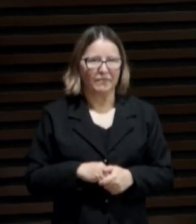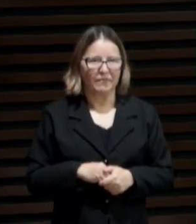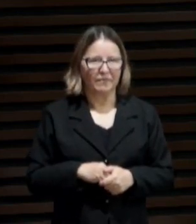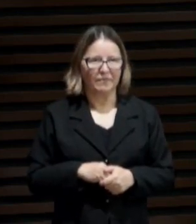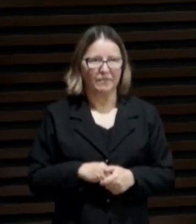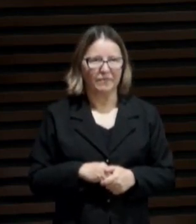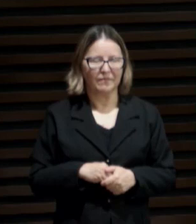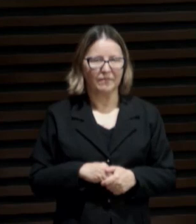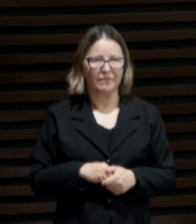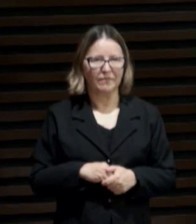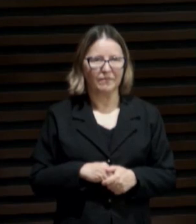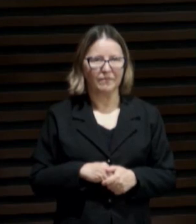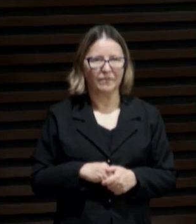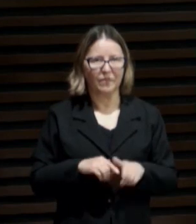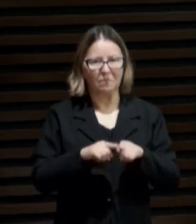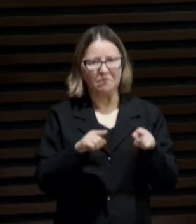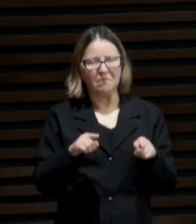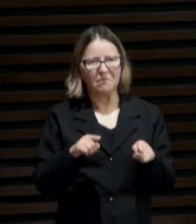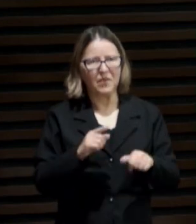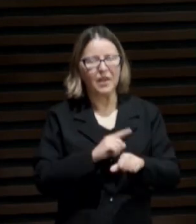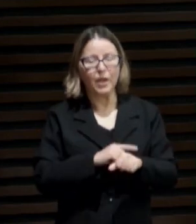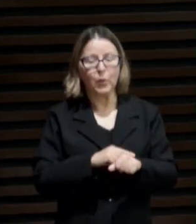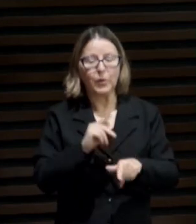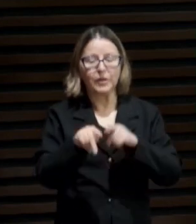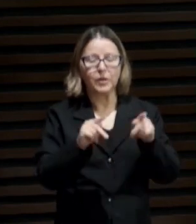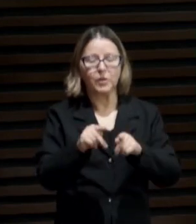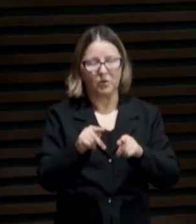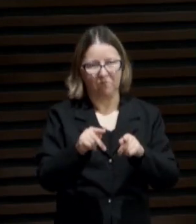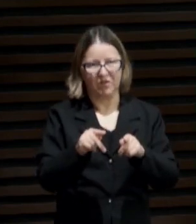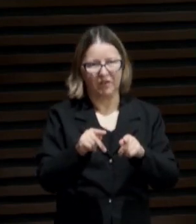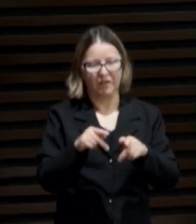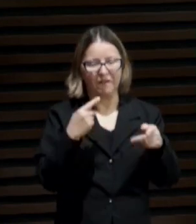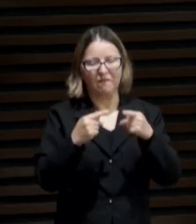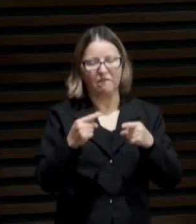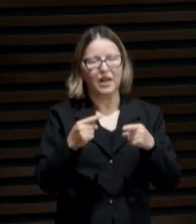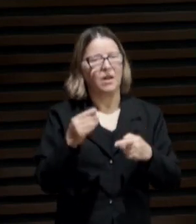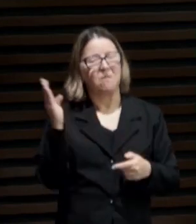Mas e quando as pessoas me caluniam? E quando as pessoas falam mal de mim?